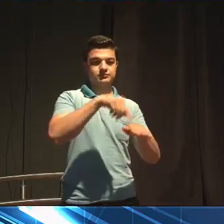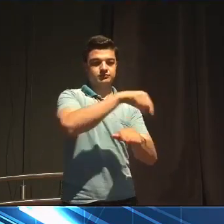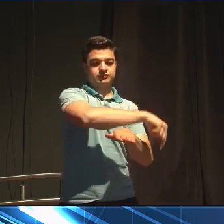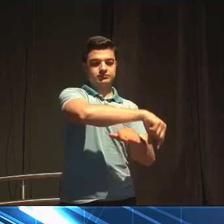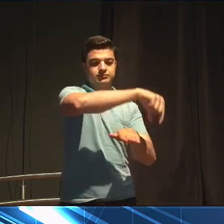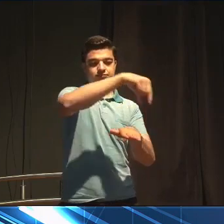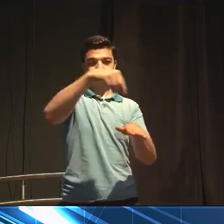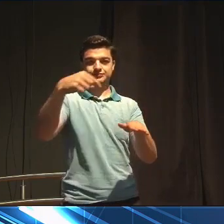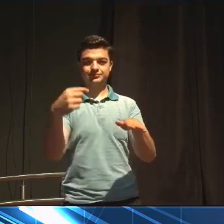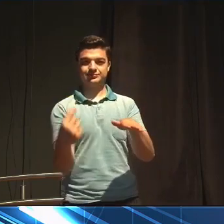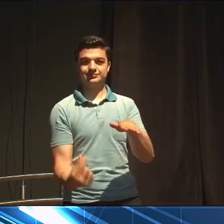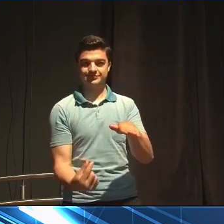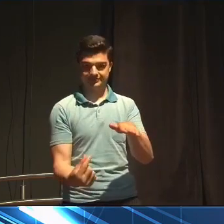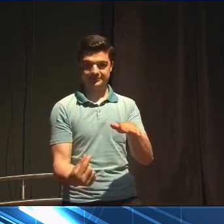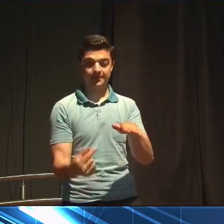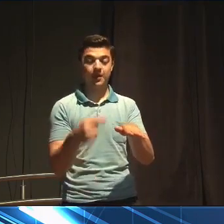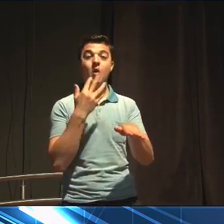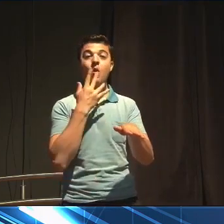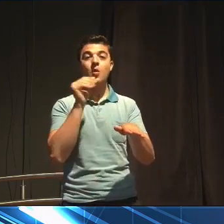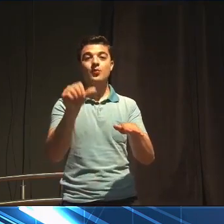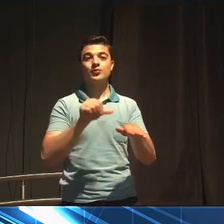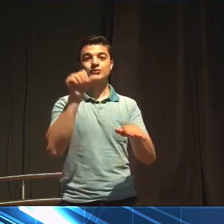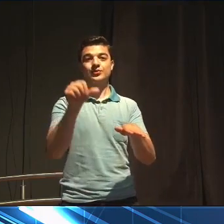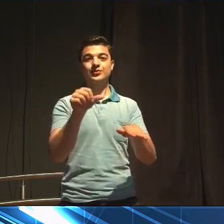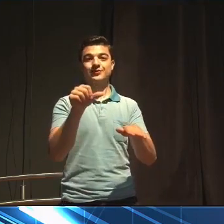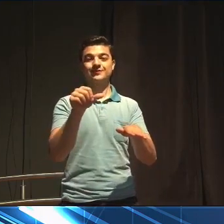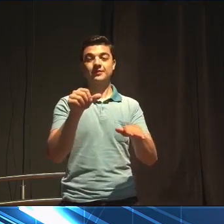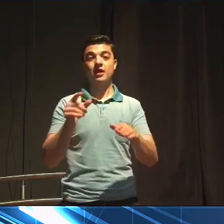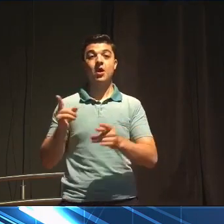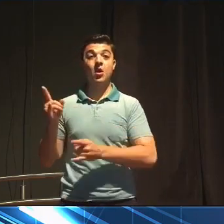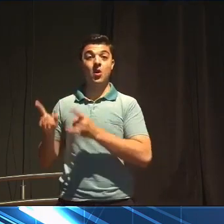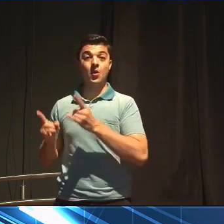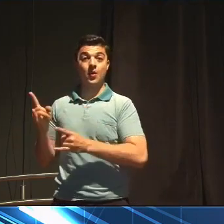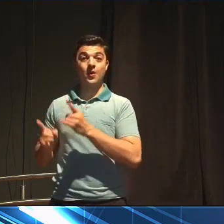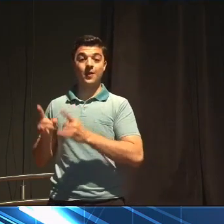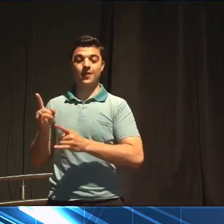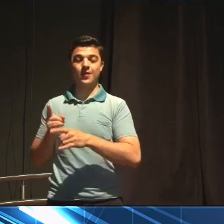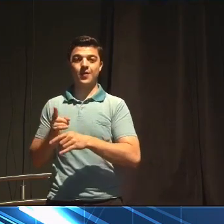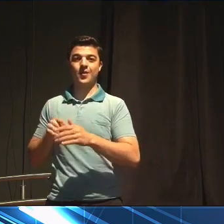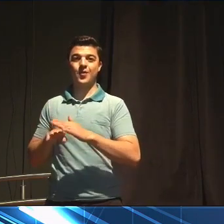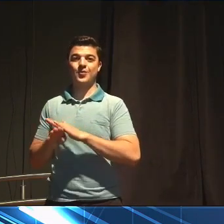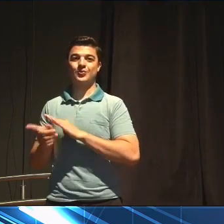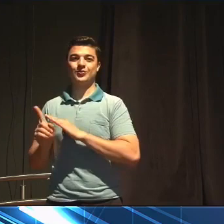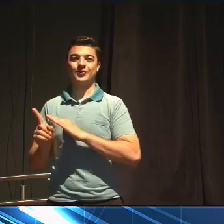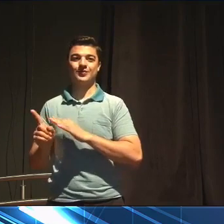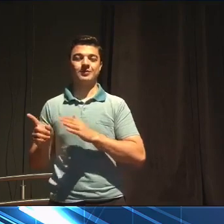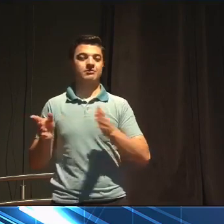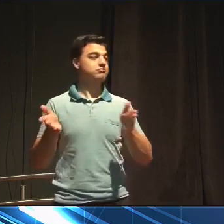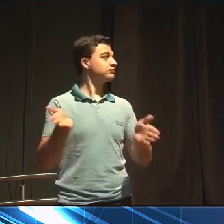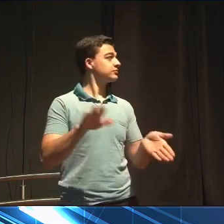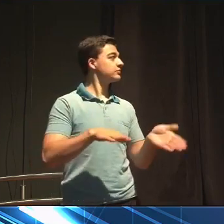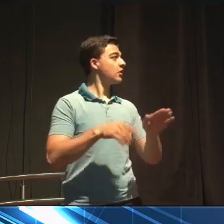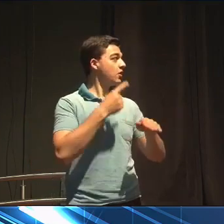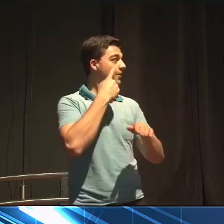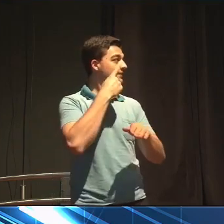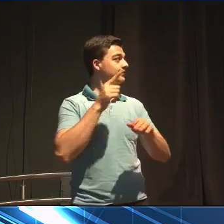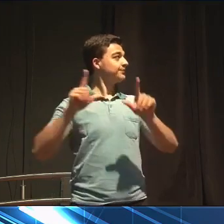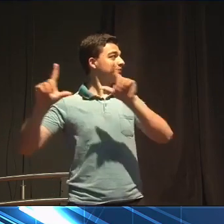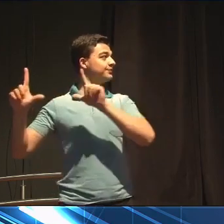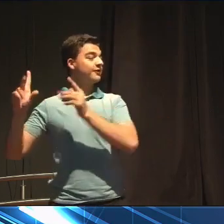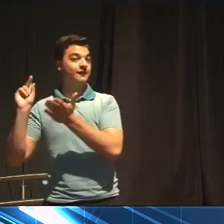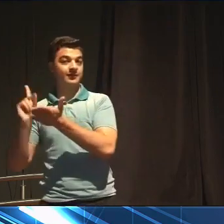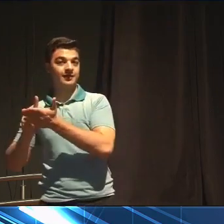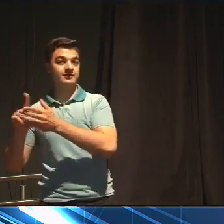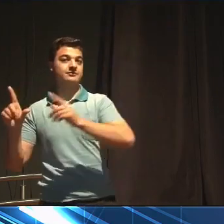tudo. Sem ter um gêmeo digital, não dava. Então aí é um robô, isso é o digital, isso é o real. Tá? Se eu não tivesse